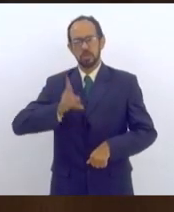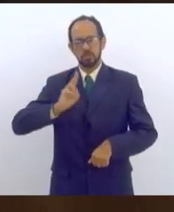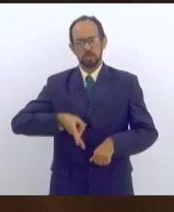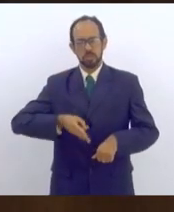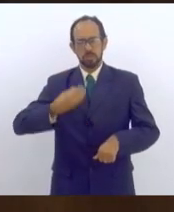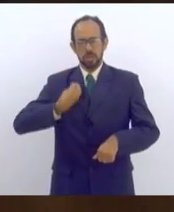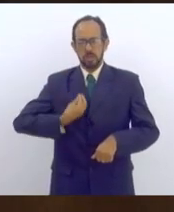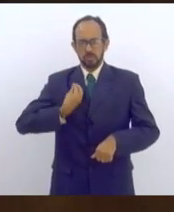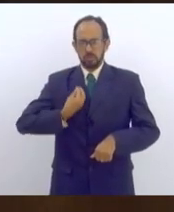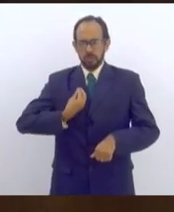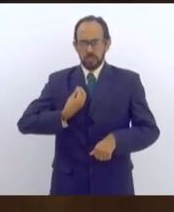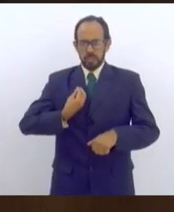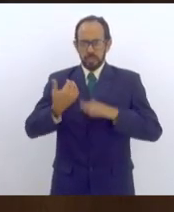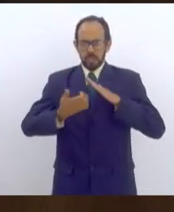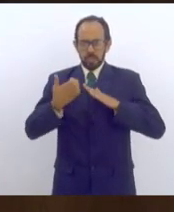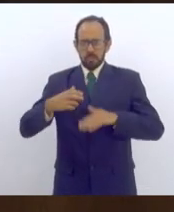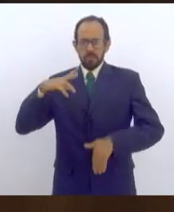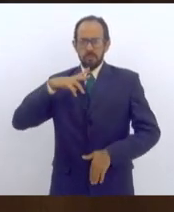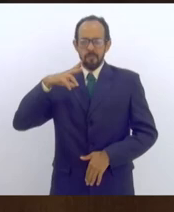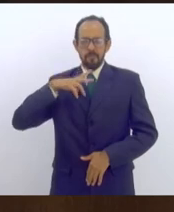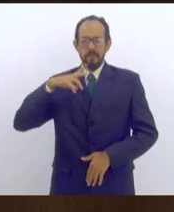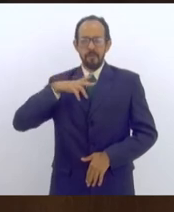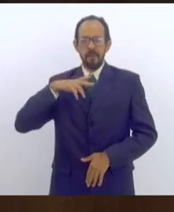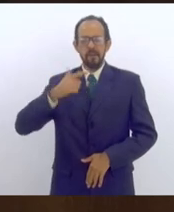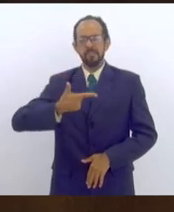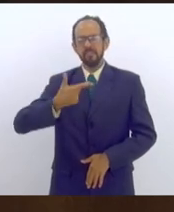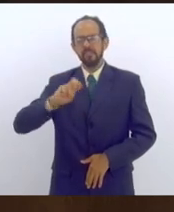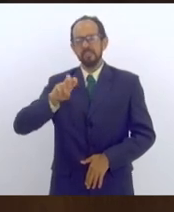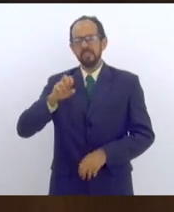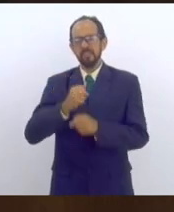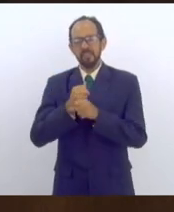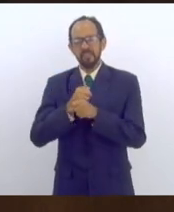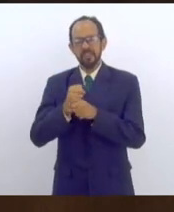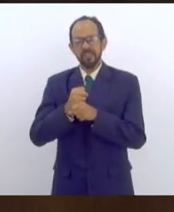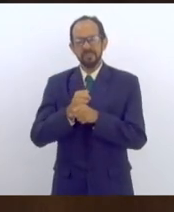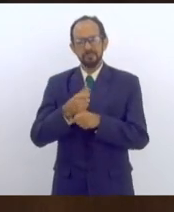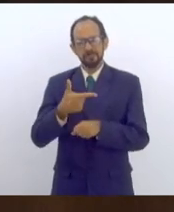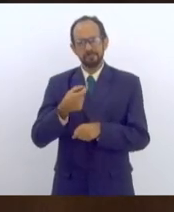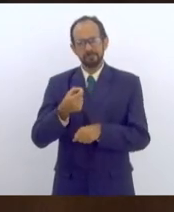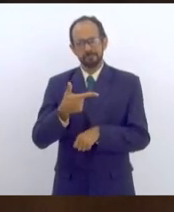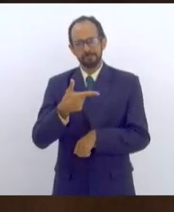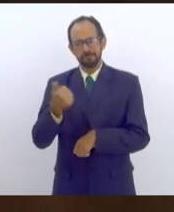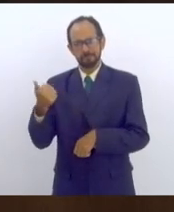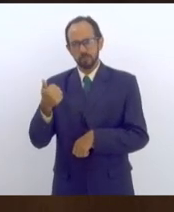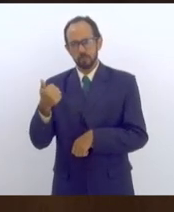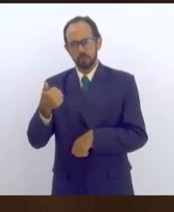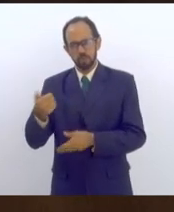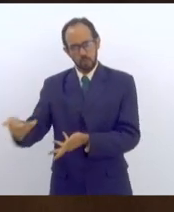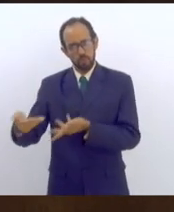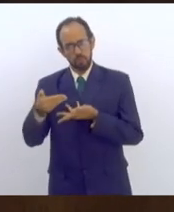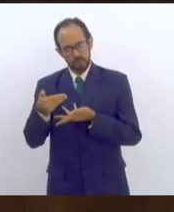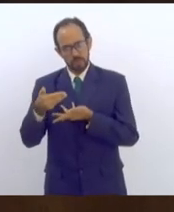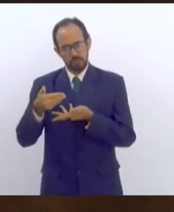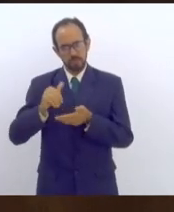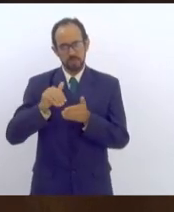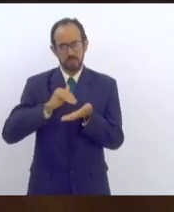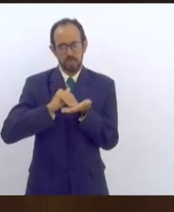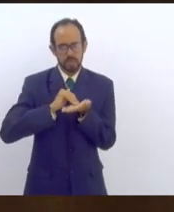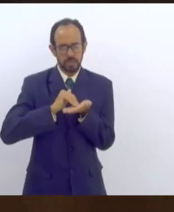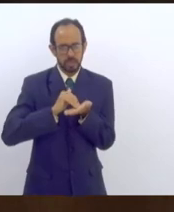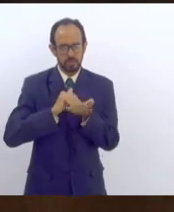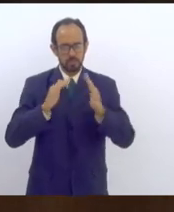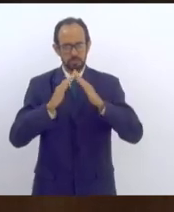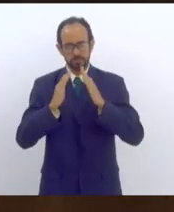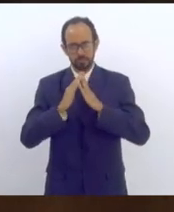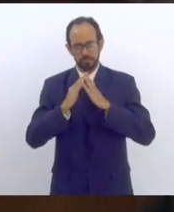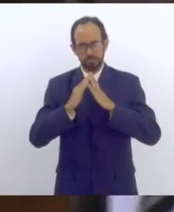setor privado, há mais de 25 anos no setor privado, e em 2021 fui convidado para ser secretário de Habitação do governo Eduardo